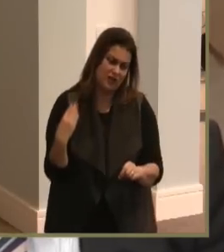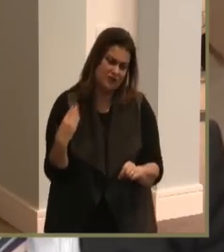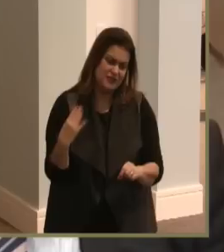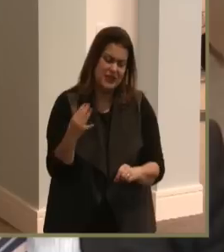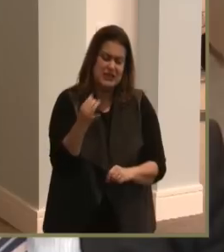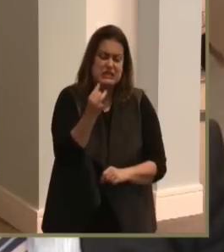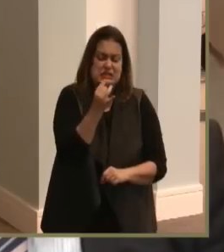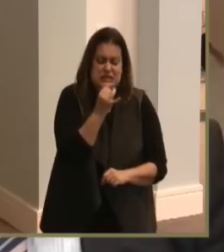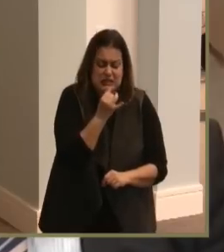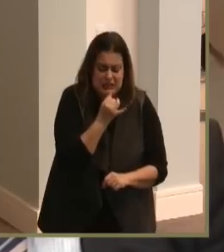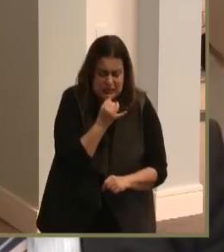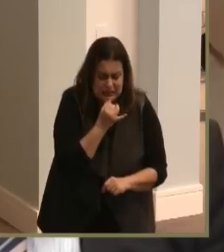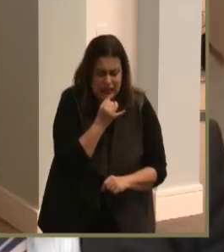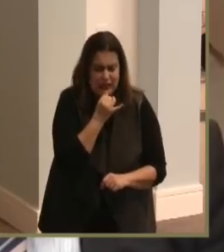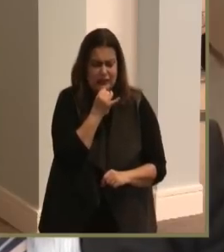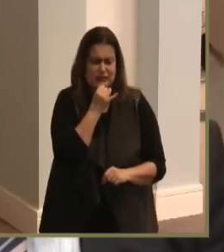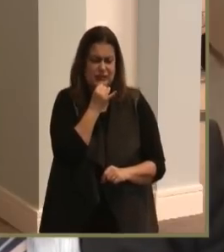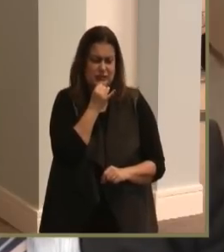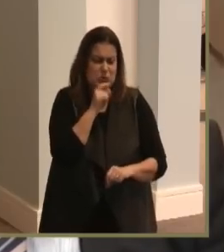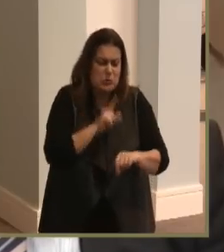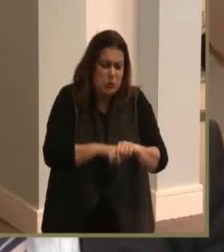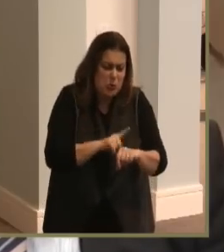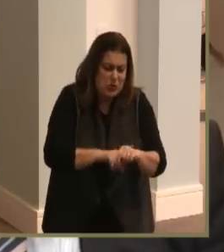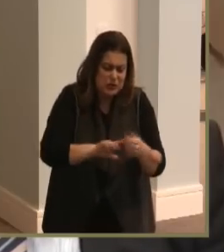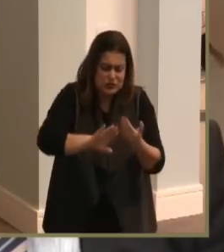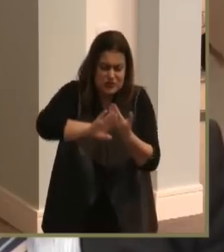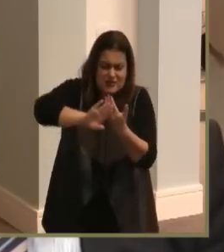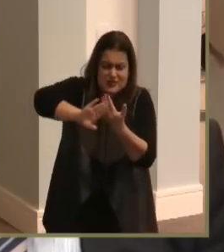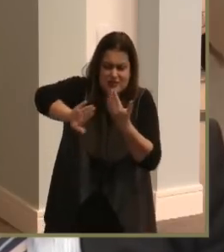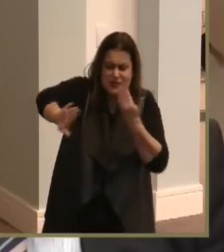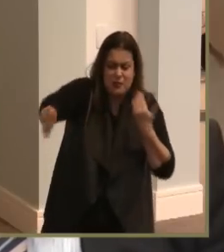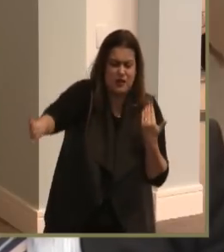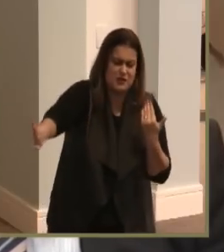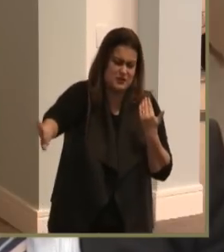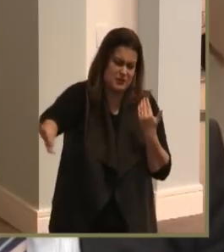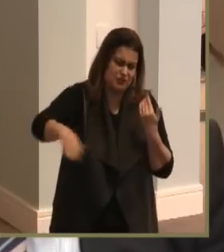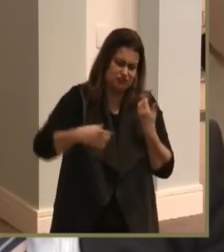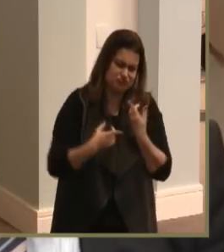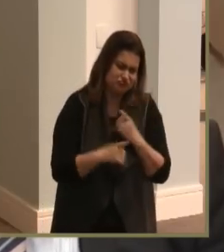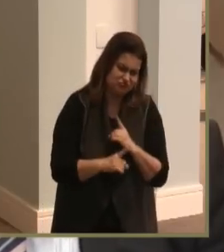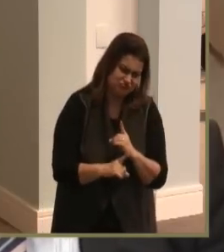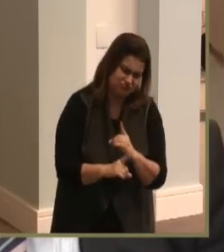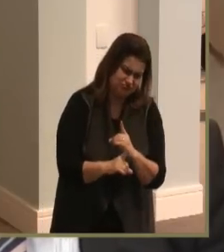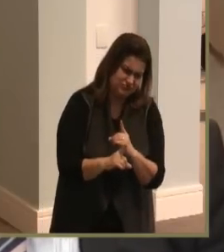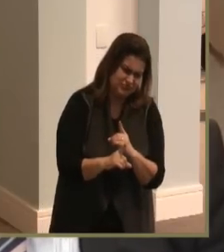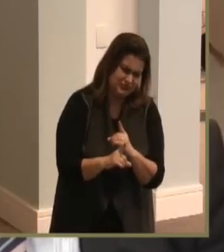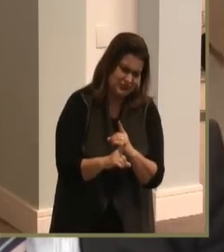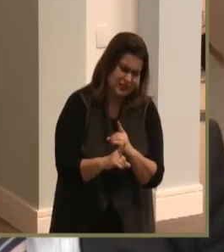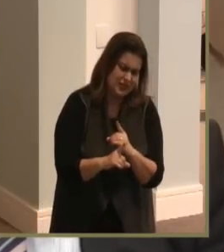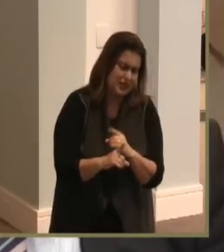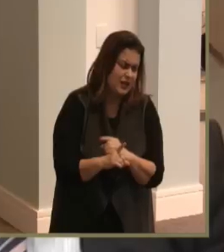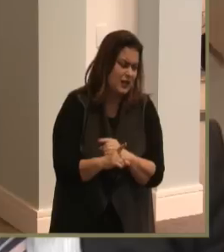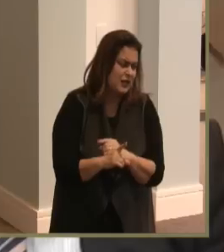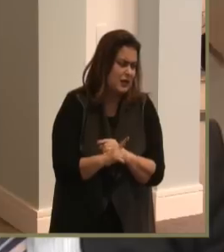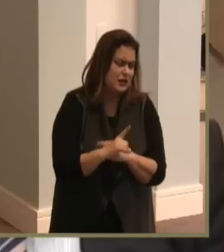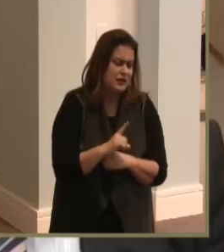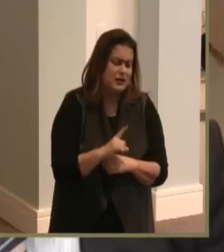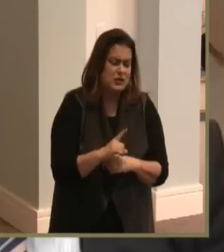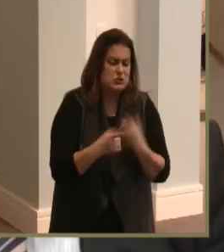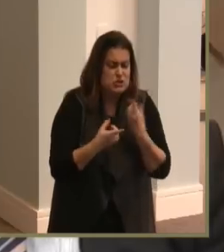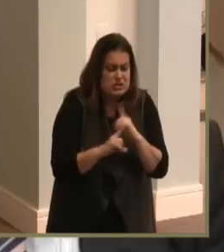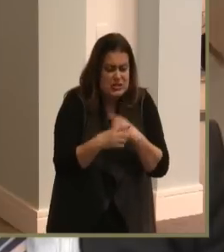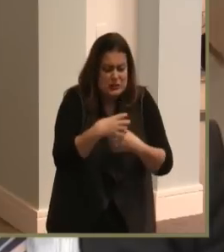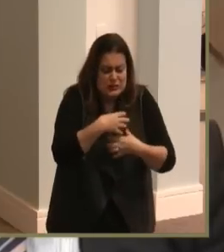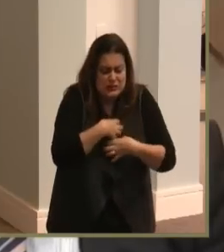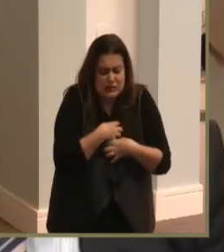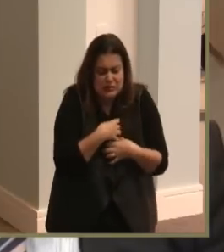tristeza e o sofrimento e a dor da separação. Os discípulos ficam perplexos. E eles acham que tudo acabou.